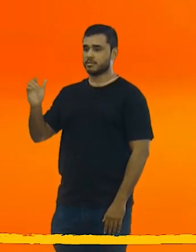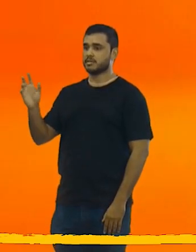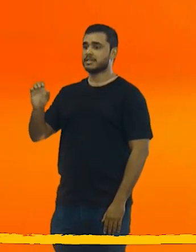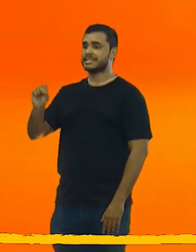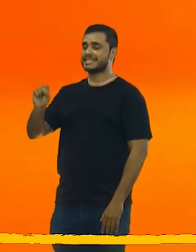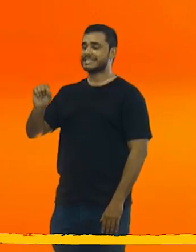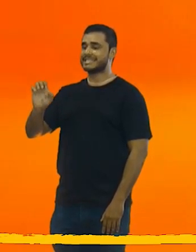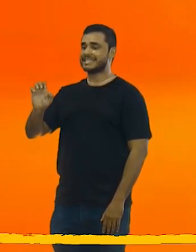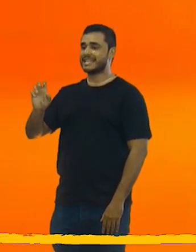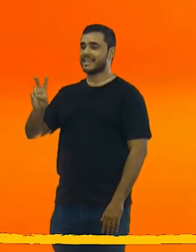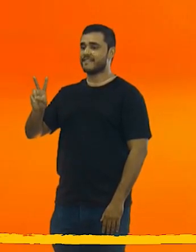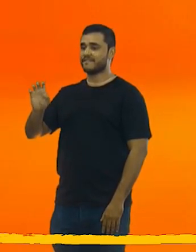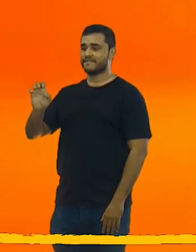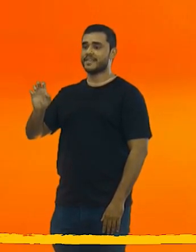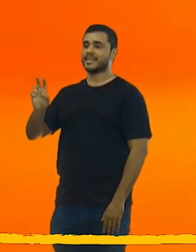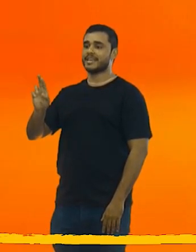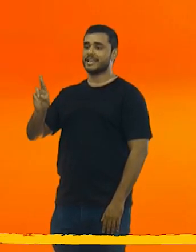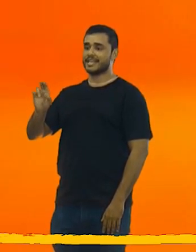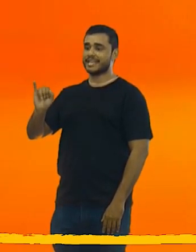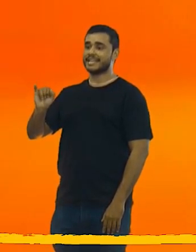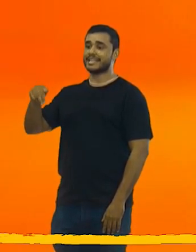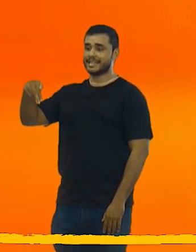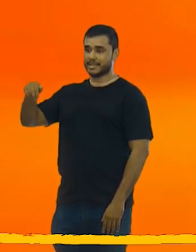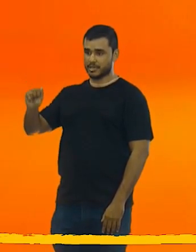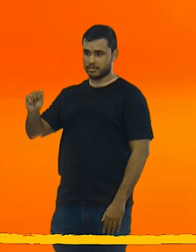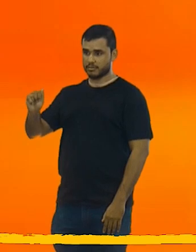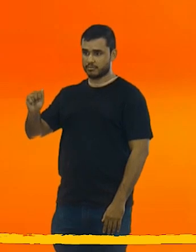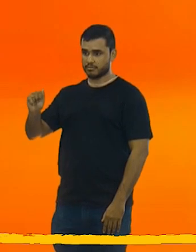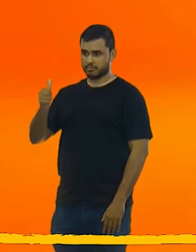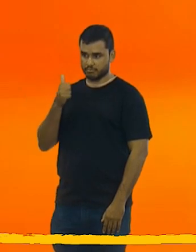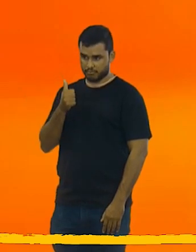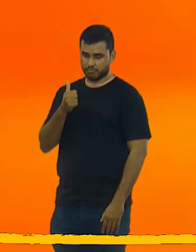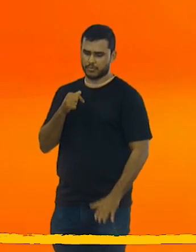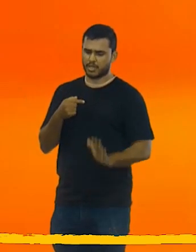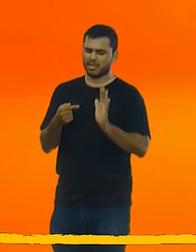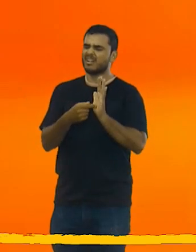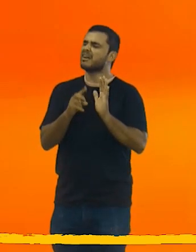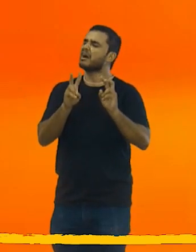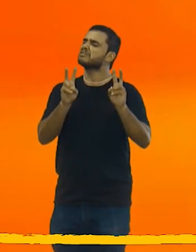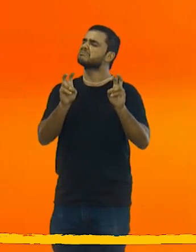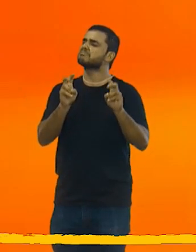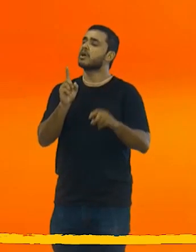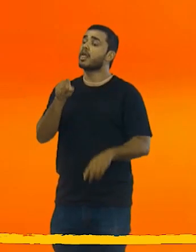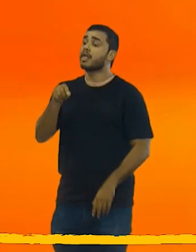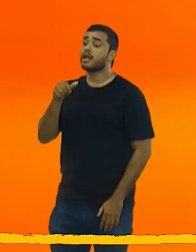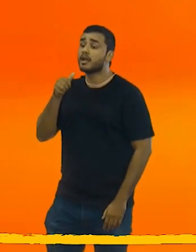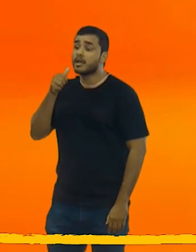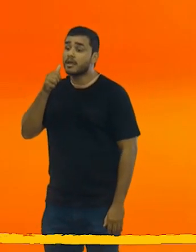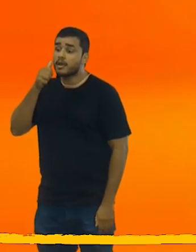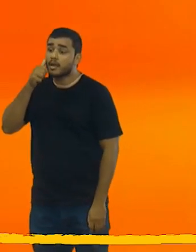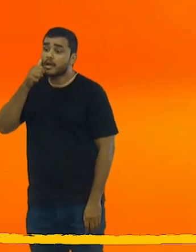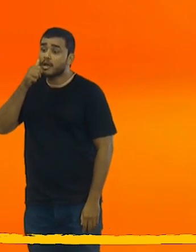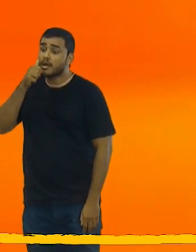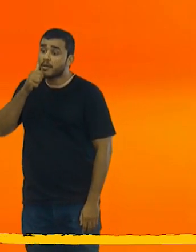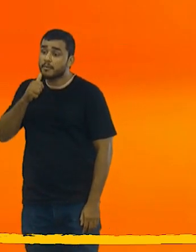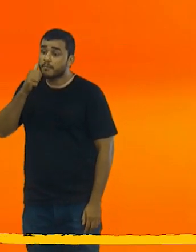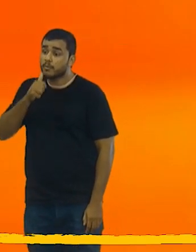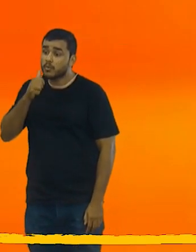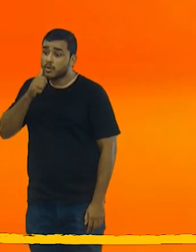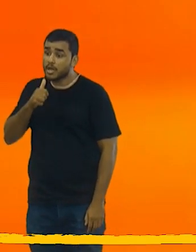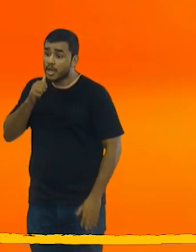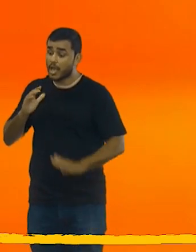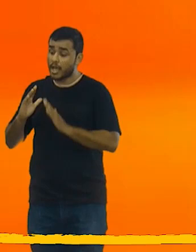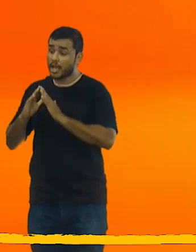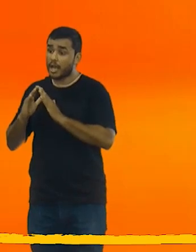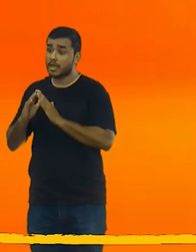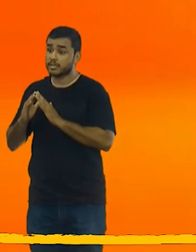sem rumo, por todo o sertão pernambucano, Severino Retirante chega ao Recife. E quando